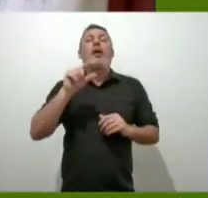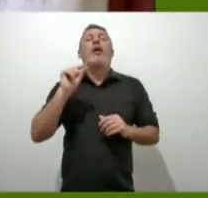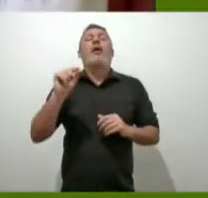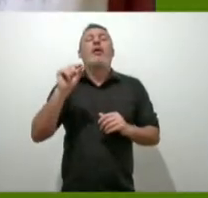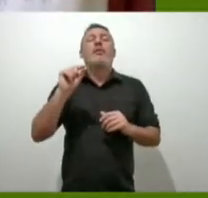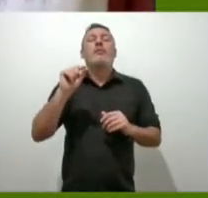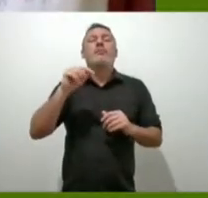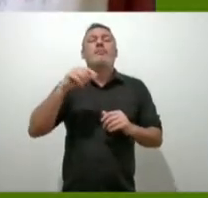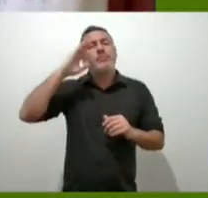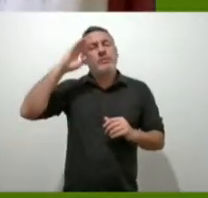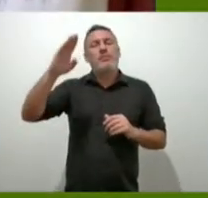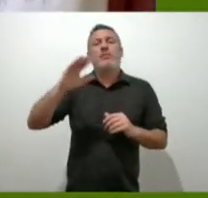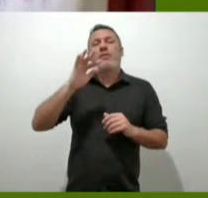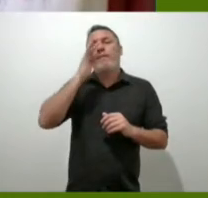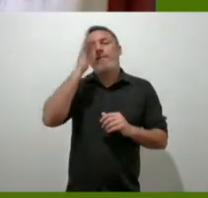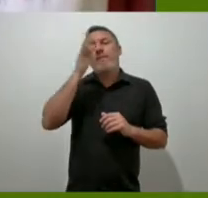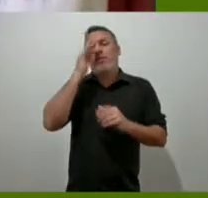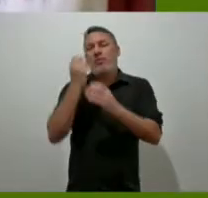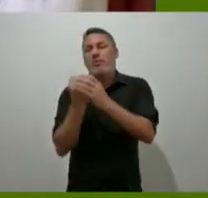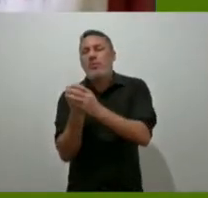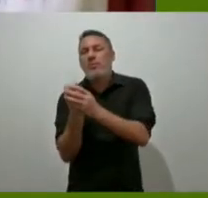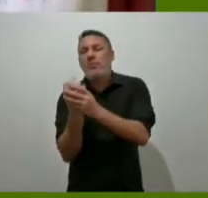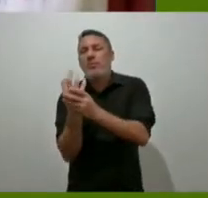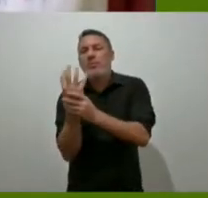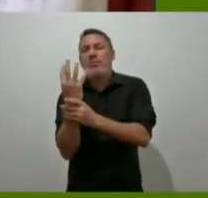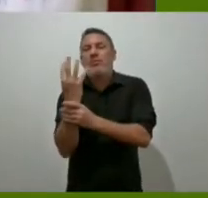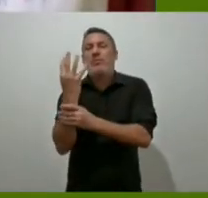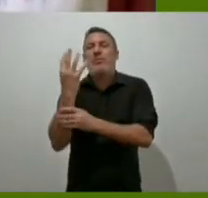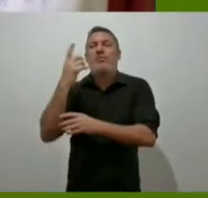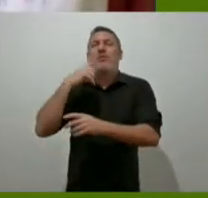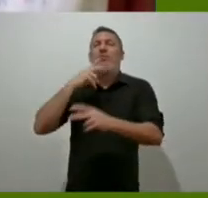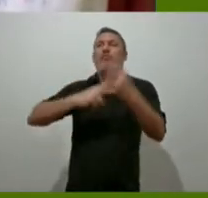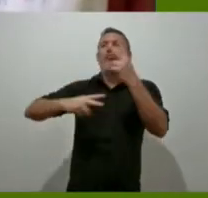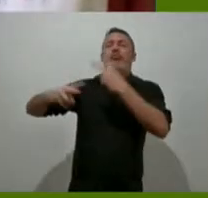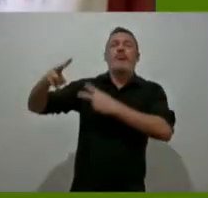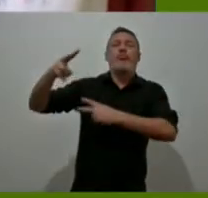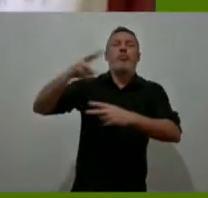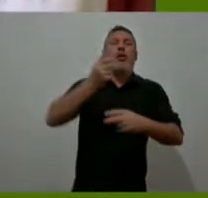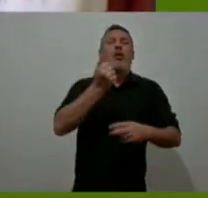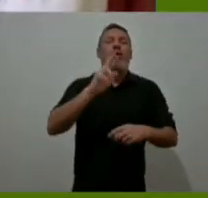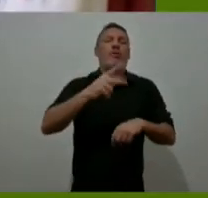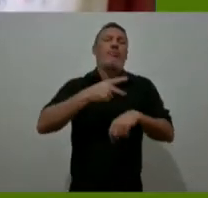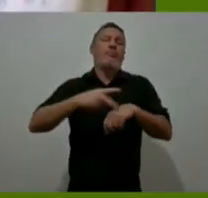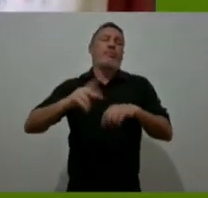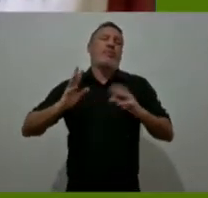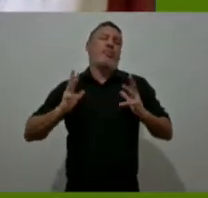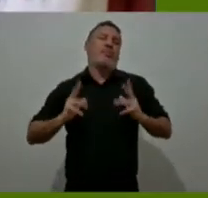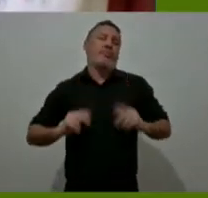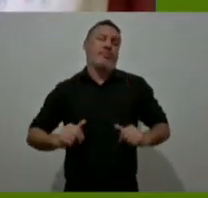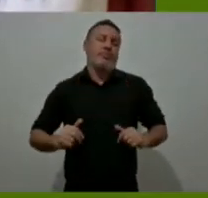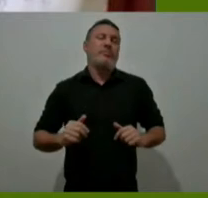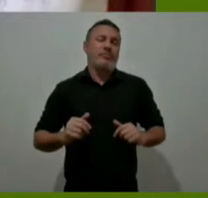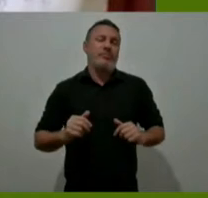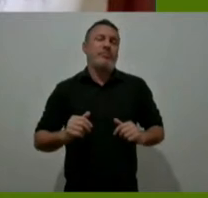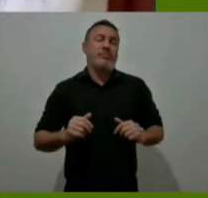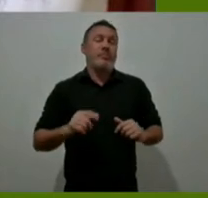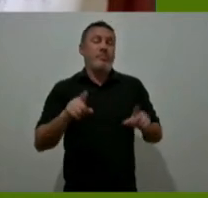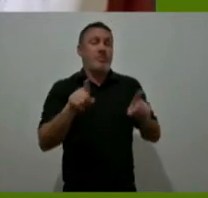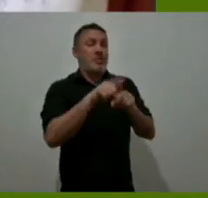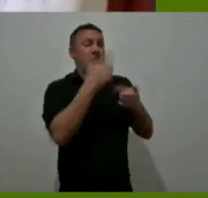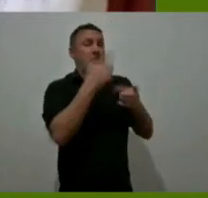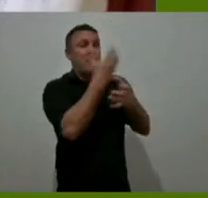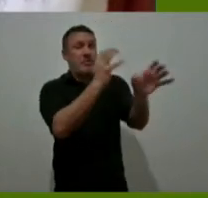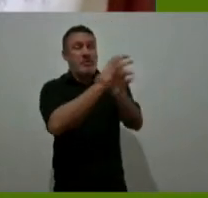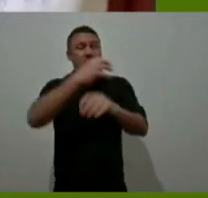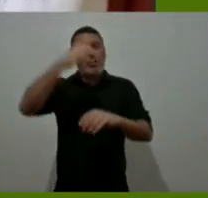de destruição massiva das árvores. A lei é muito sábia, a lei brasileira prevê que